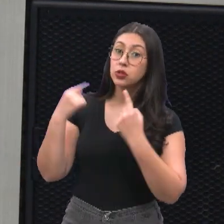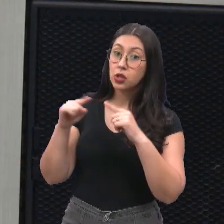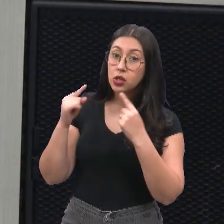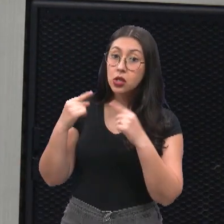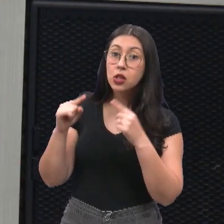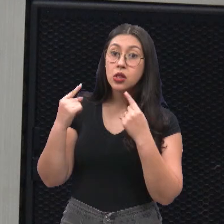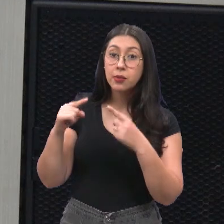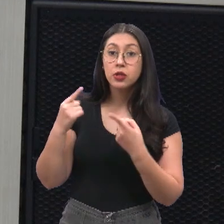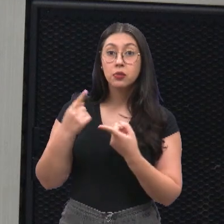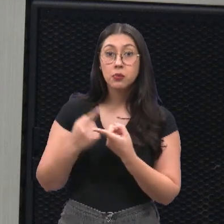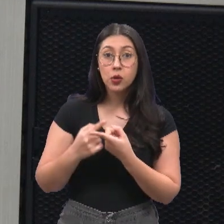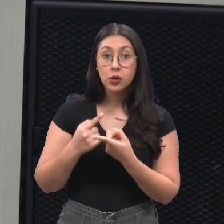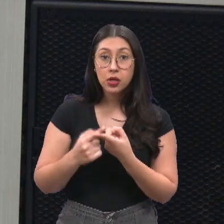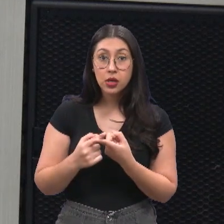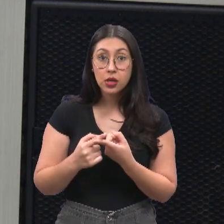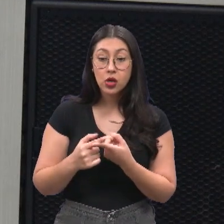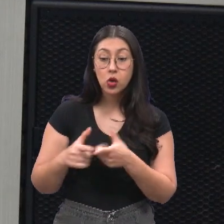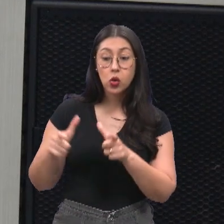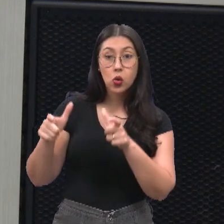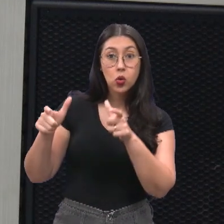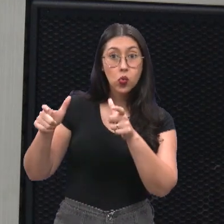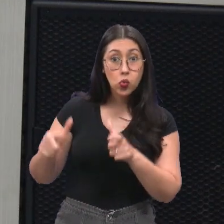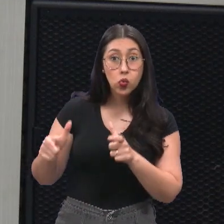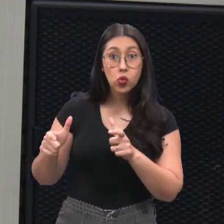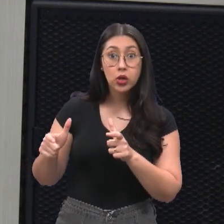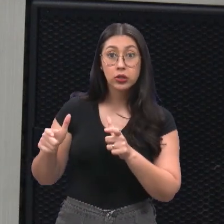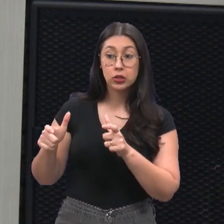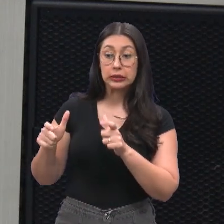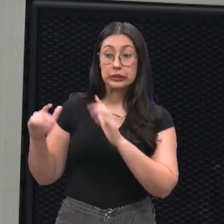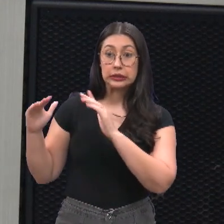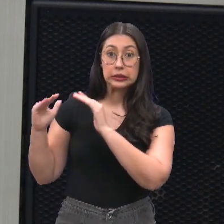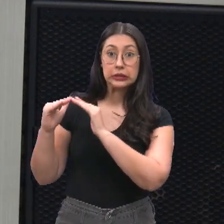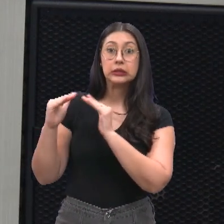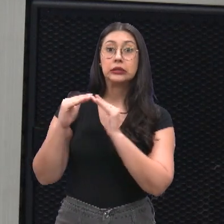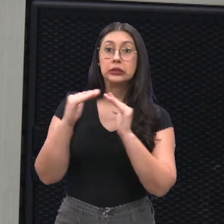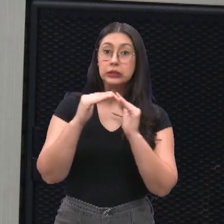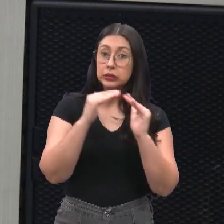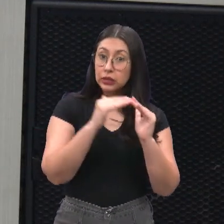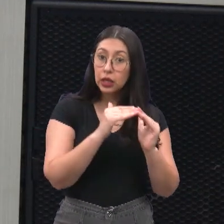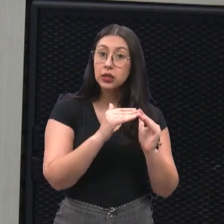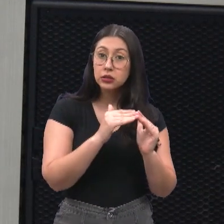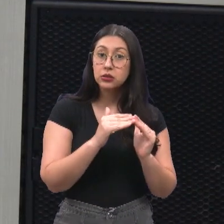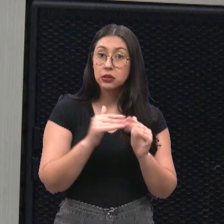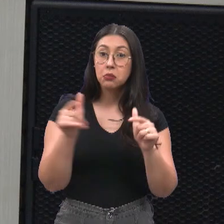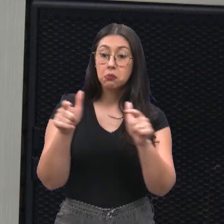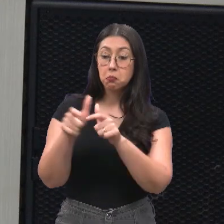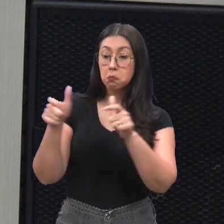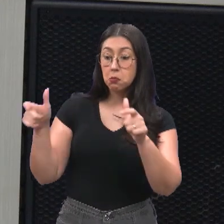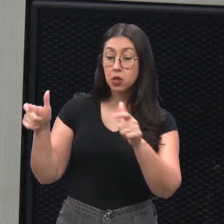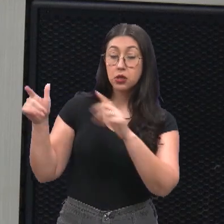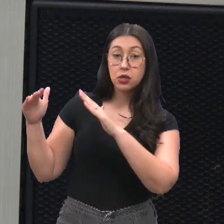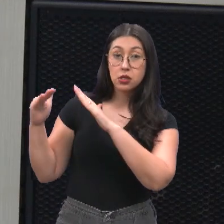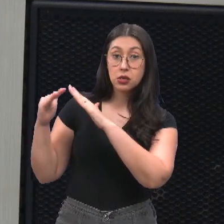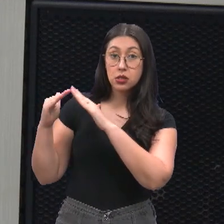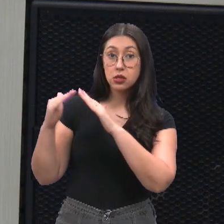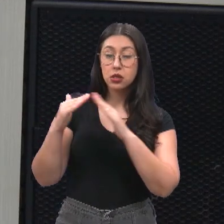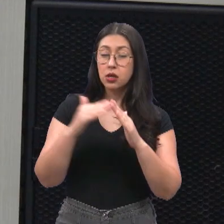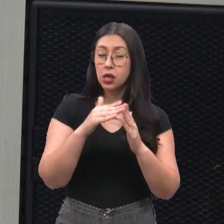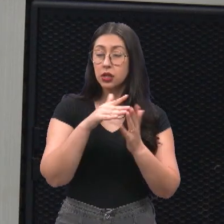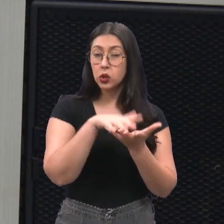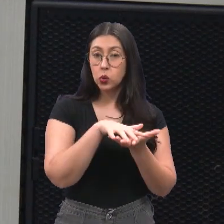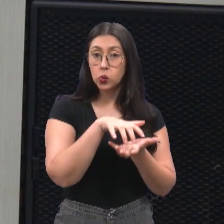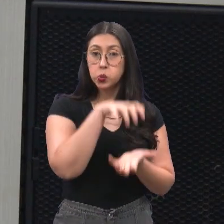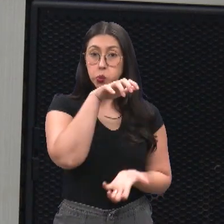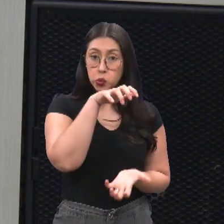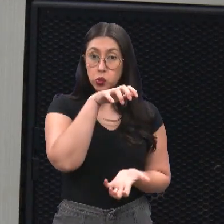se tratar de um bairro residencial, majoritariamente residencial, com idosos,